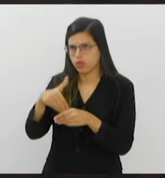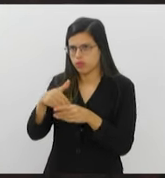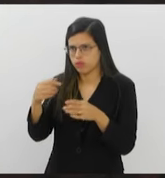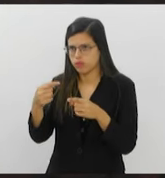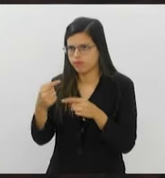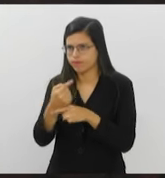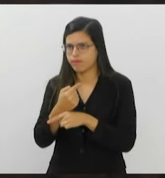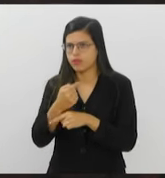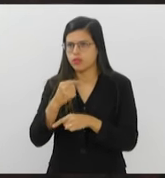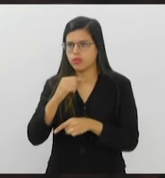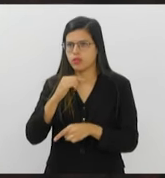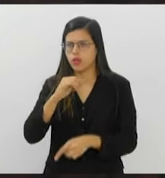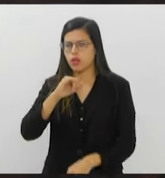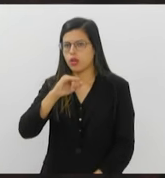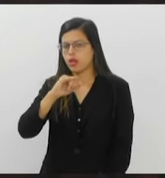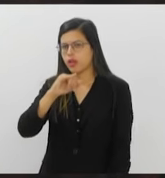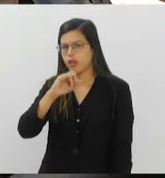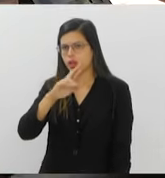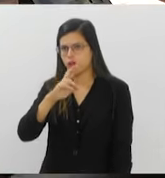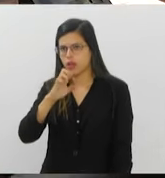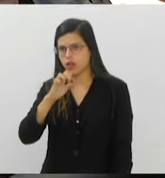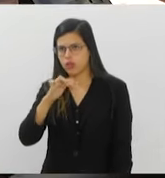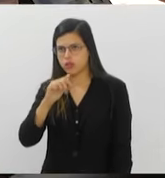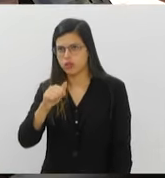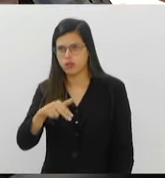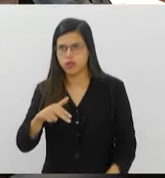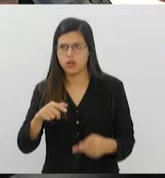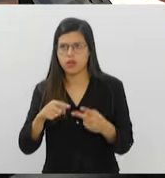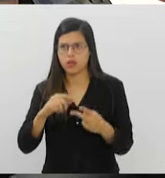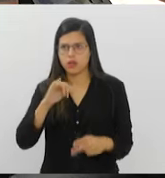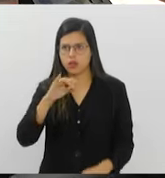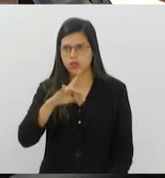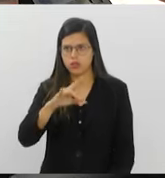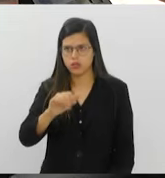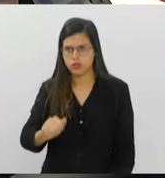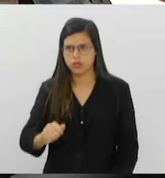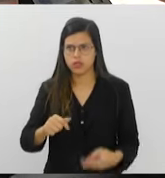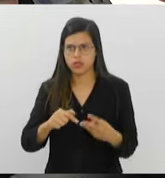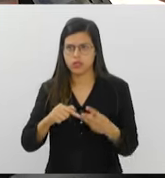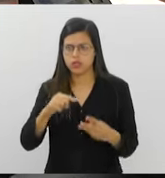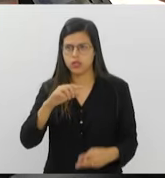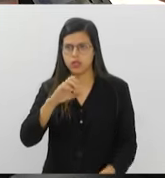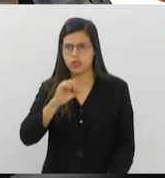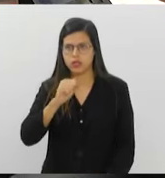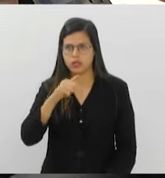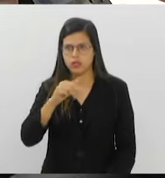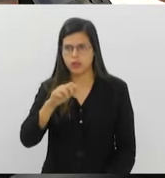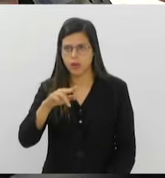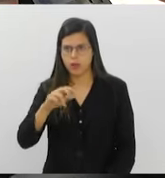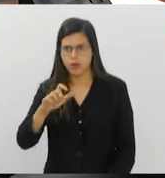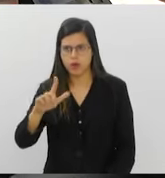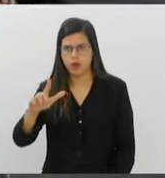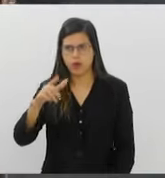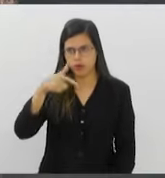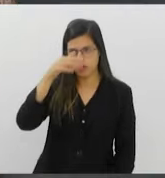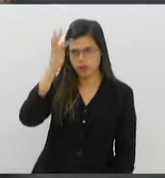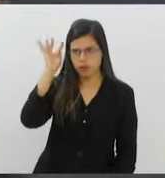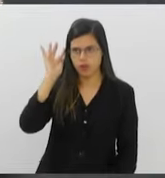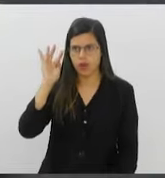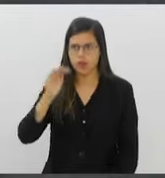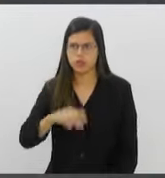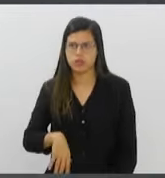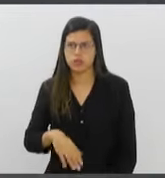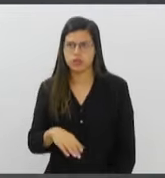declarar. Rosenberg Reis, Índia Armelau, Samuel Malafaia, Fred Pacheco. Para declarar. Célia